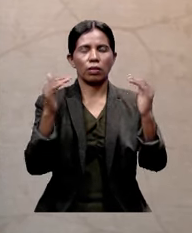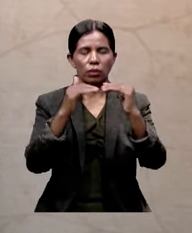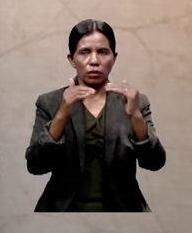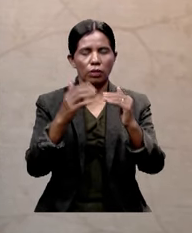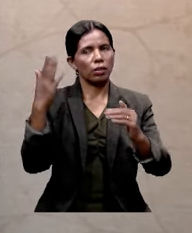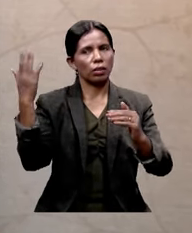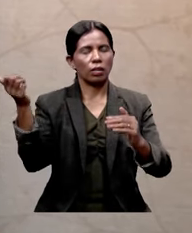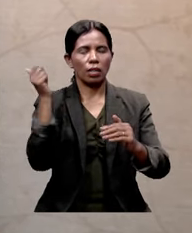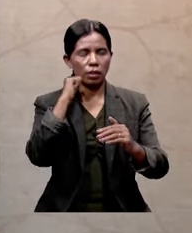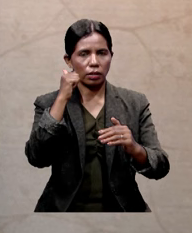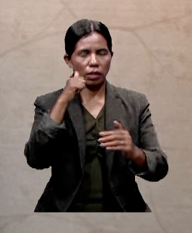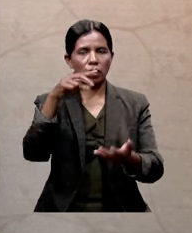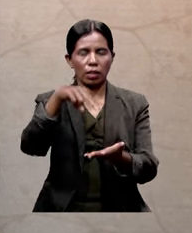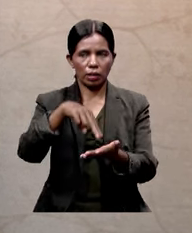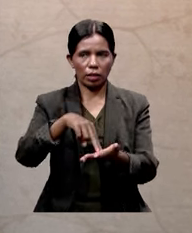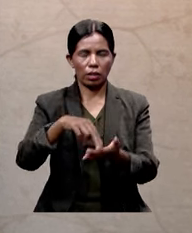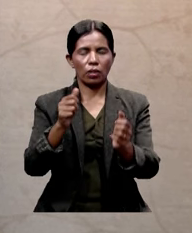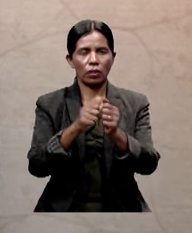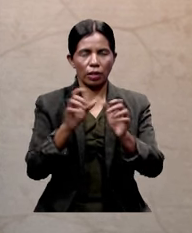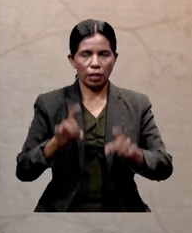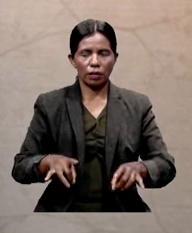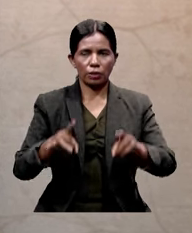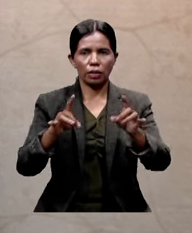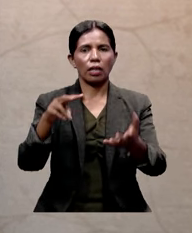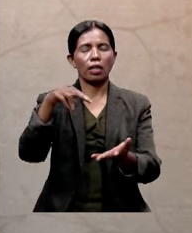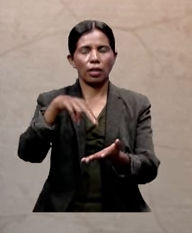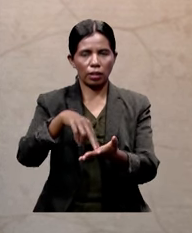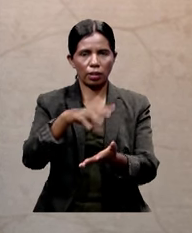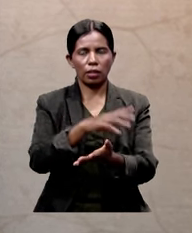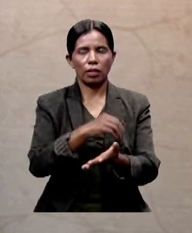ASEAN estabelece, da Austrália Rácia, que estabelece a relação né, desde